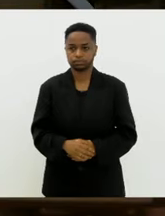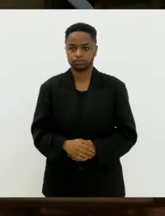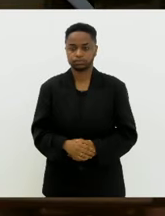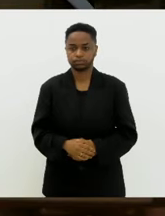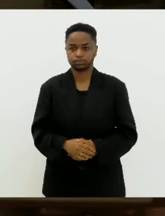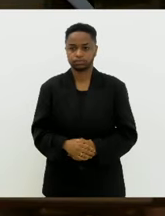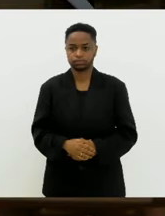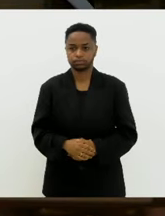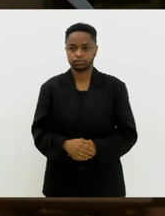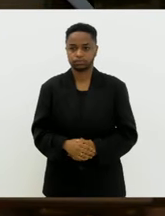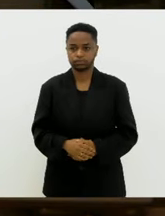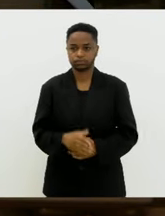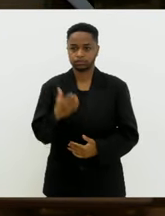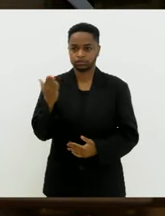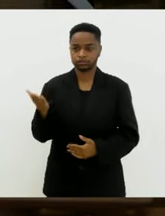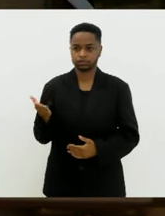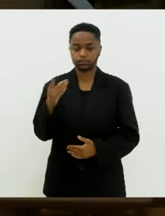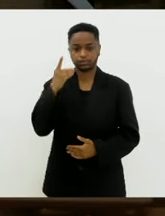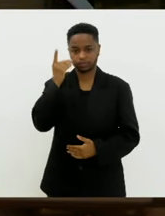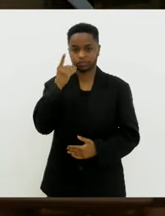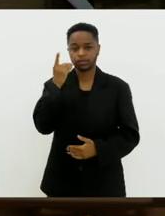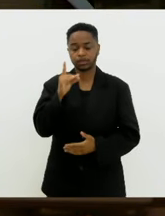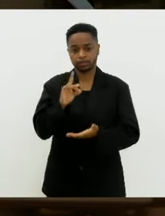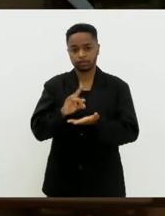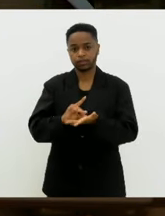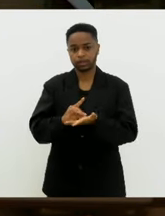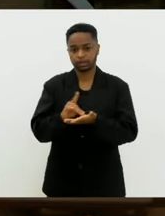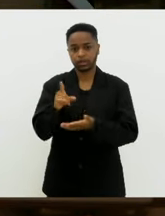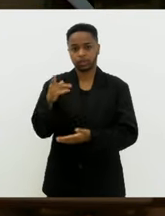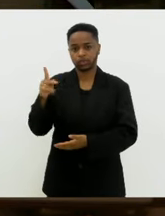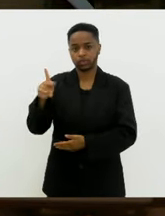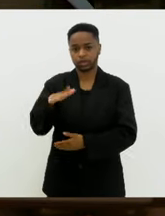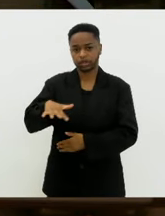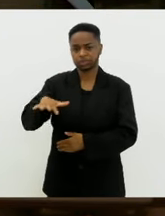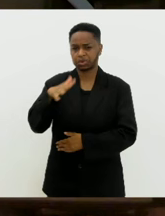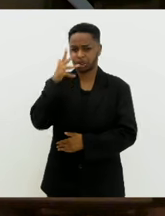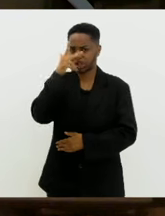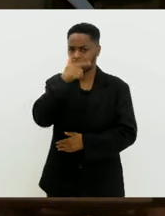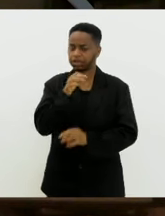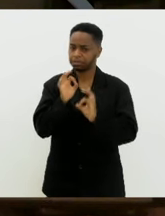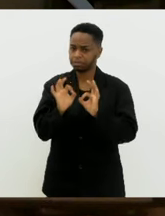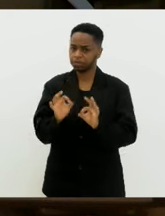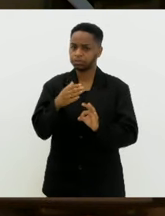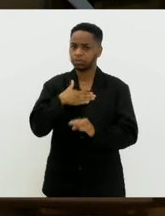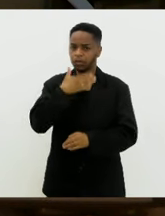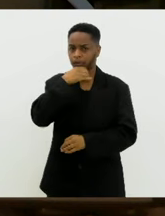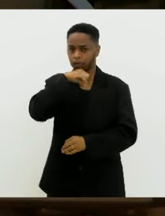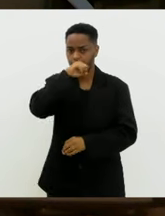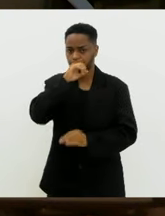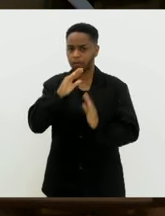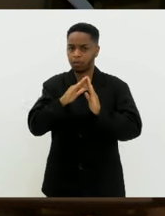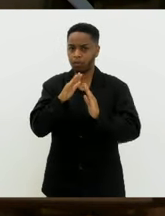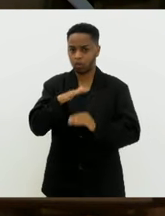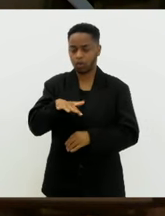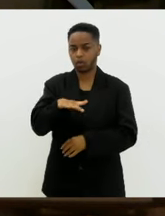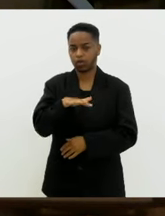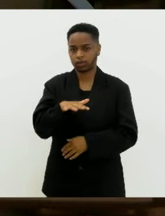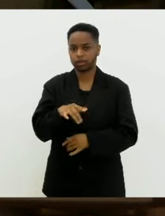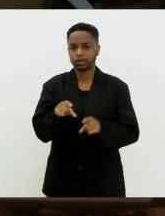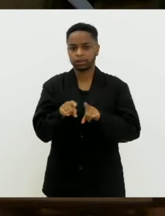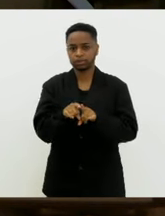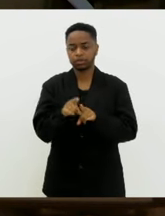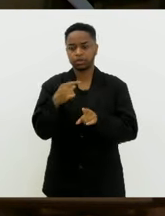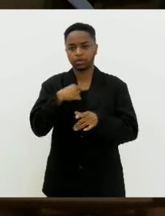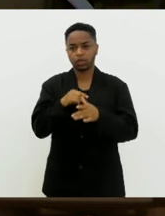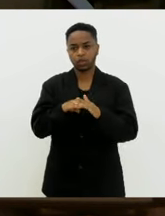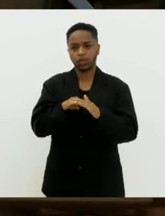Nobre deputada, realmente a sua região é muito linda. Meu pai mora ali. E eu tenho o costume, conforme